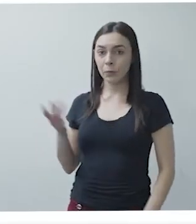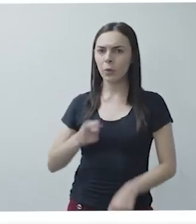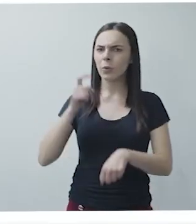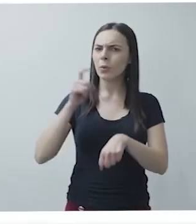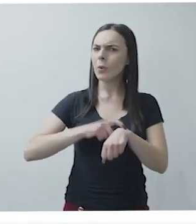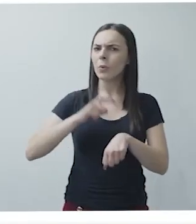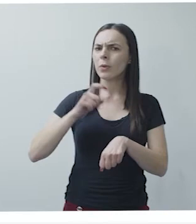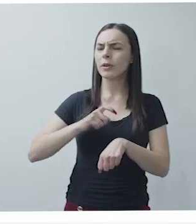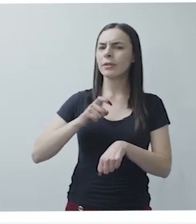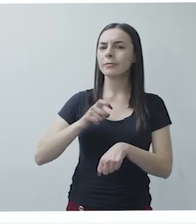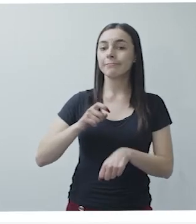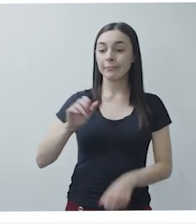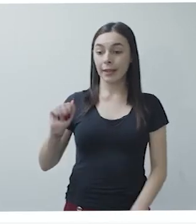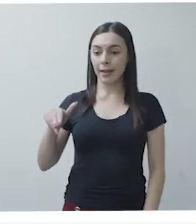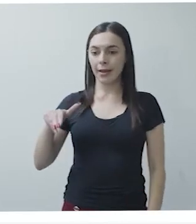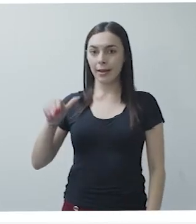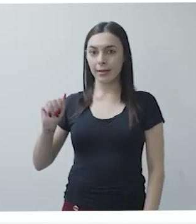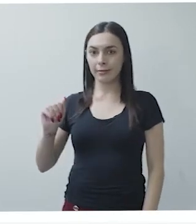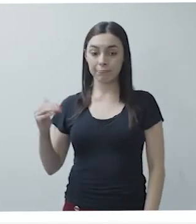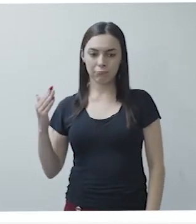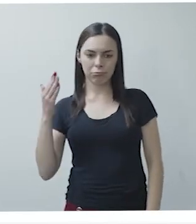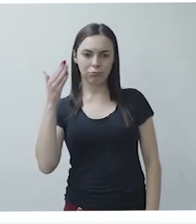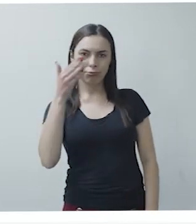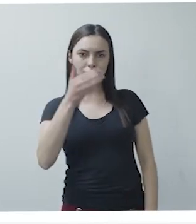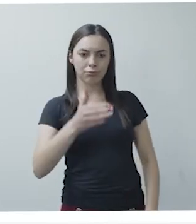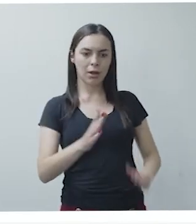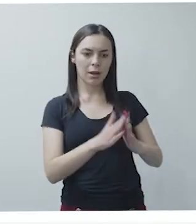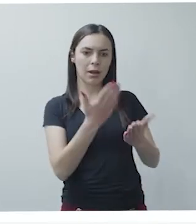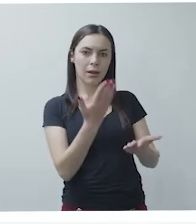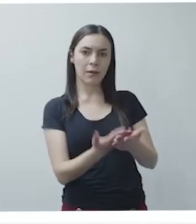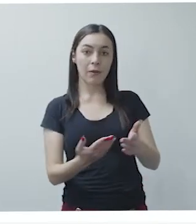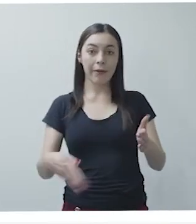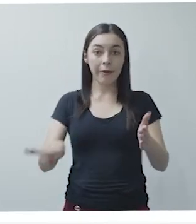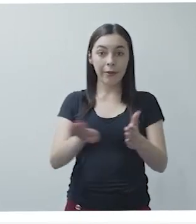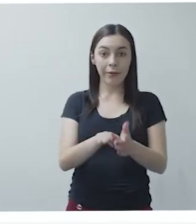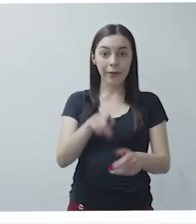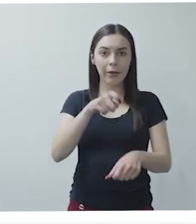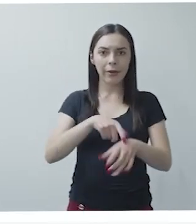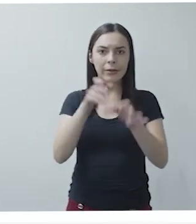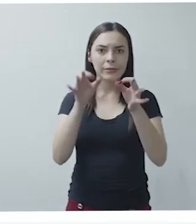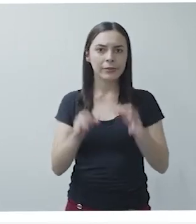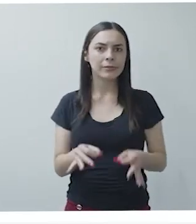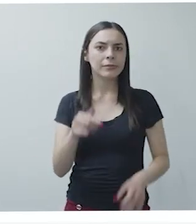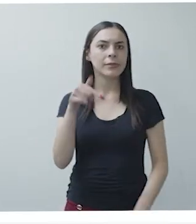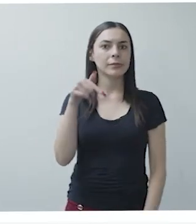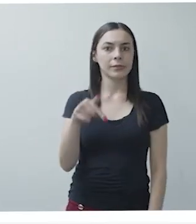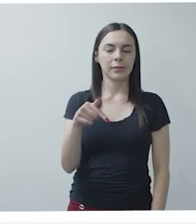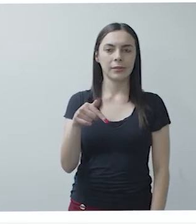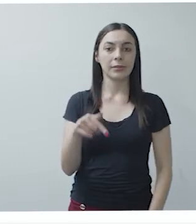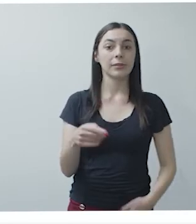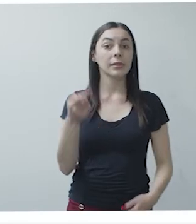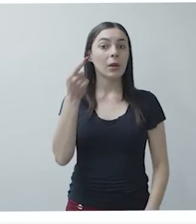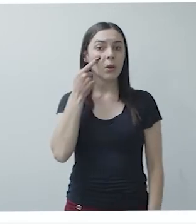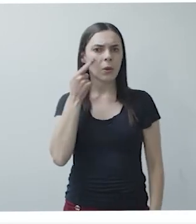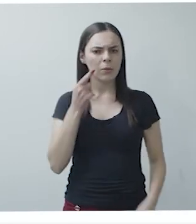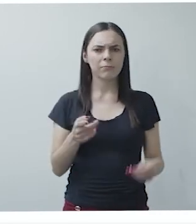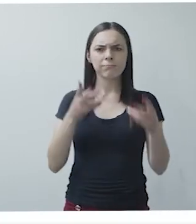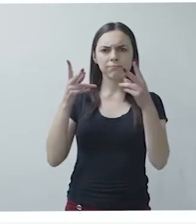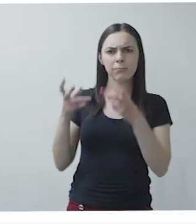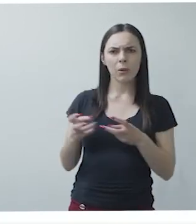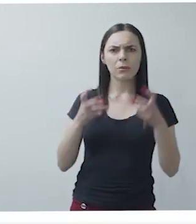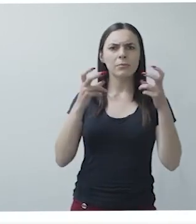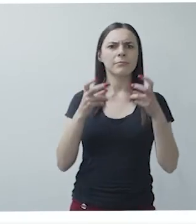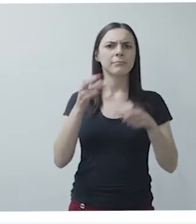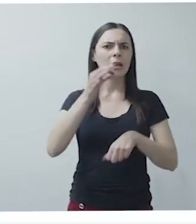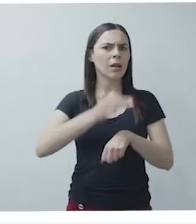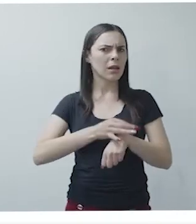Ana precisa chegar na escola dela é às 7 horas. Então observem nesse relógio aqui, ele